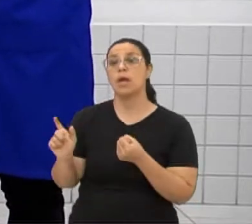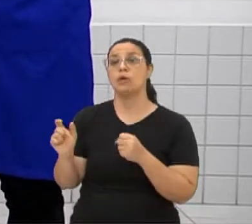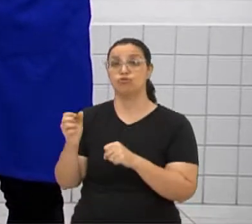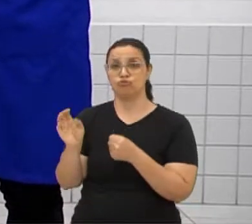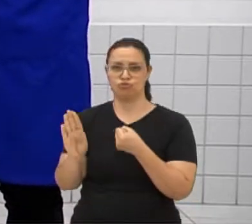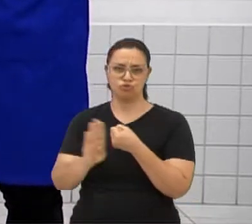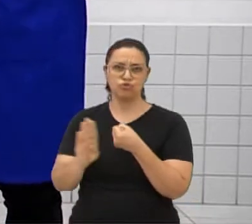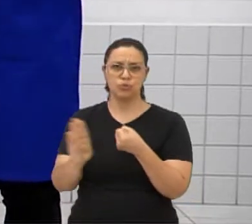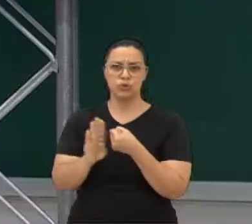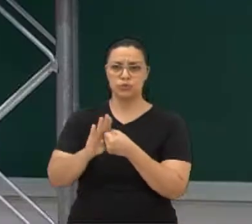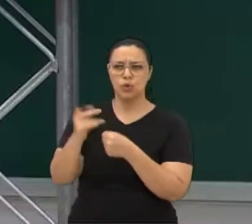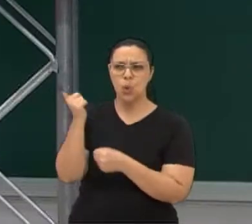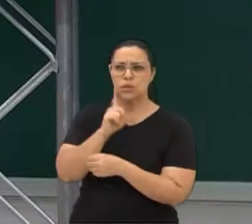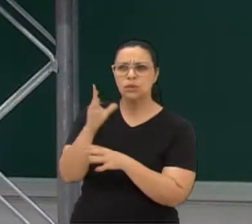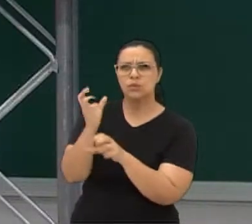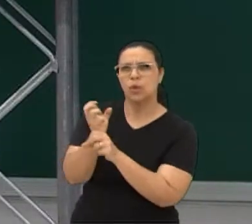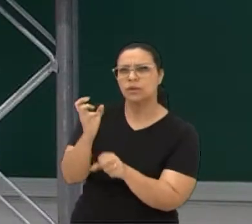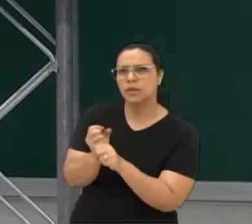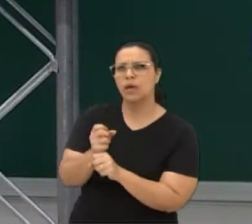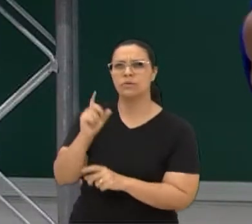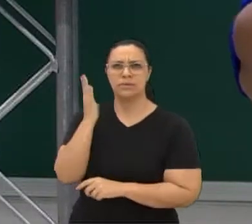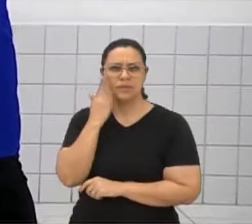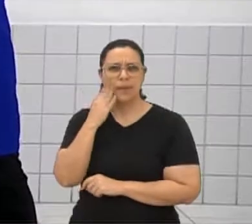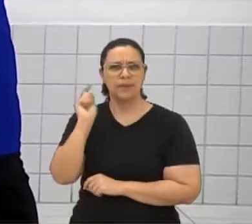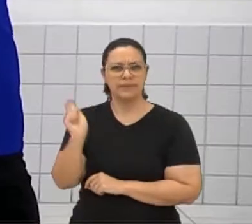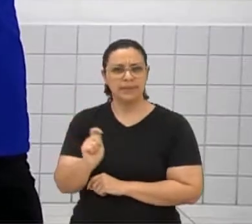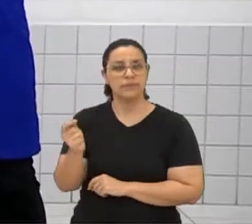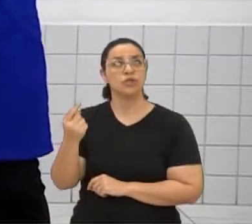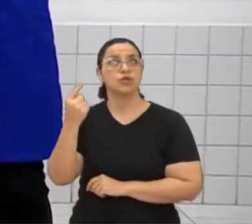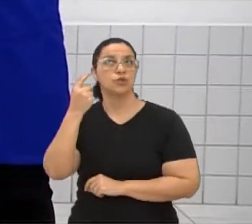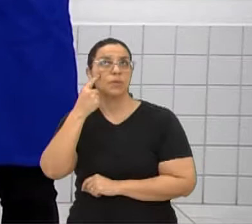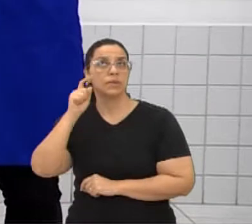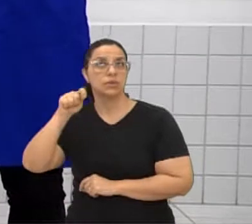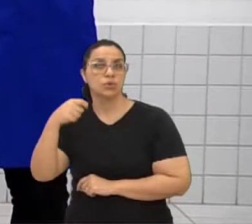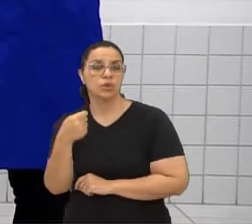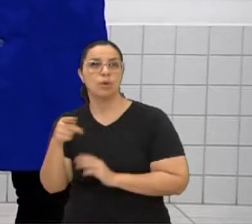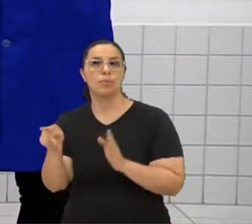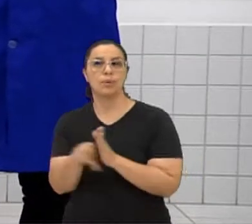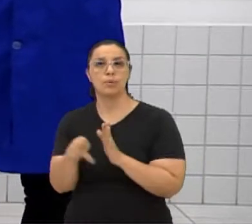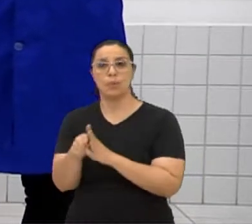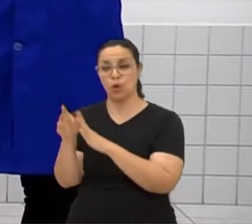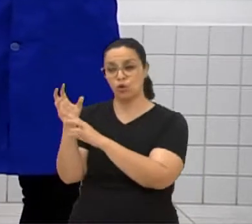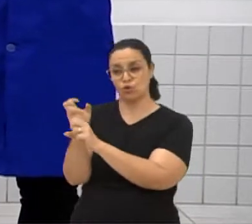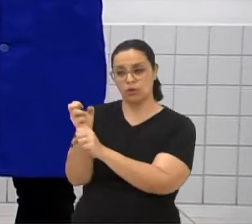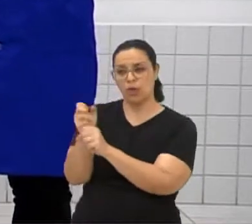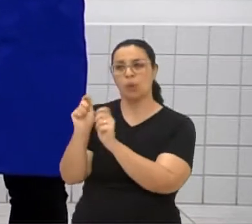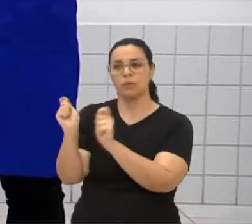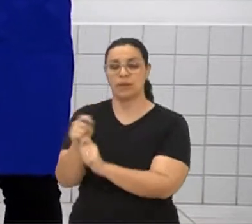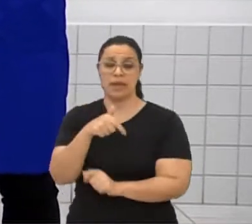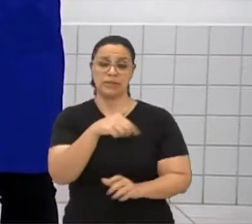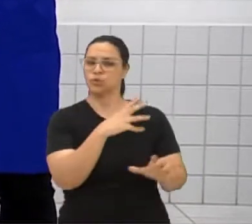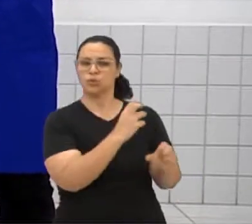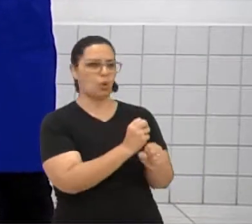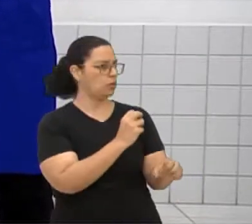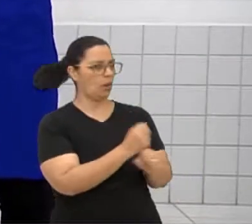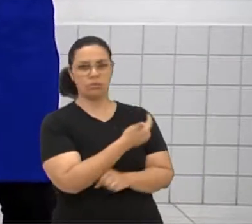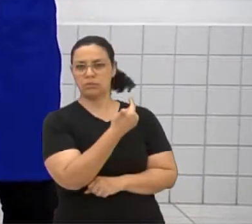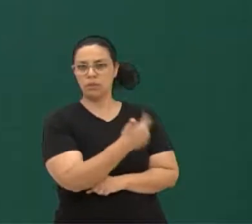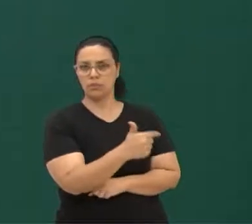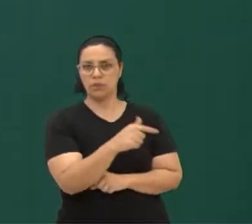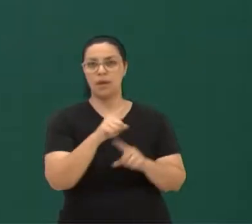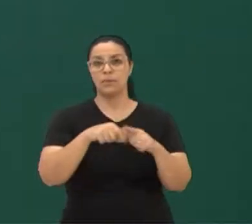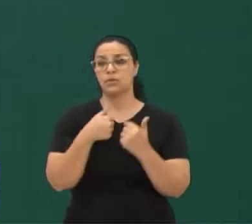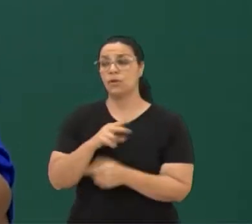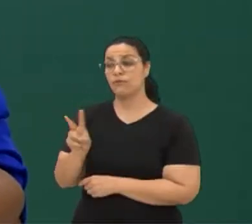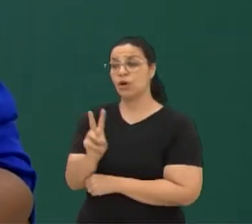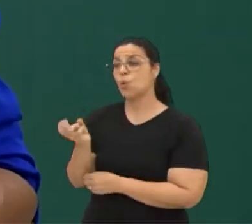contável ou incontável desejo de parar para pensar justamente nessa questão dos contáveis e incontáveis quando você pergunta